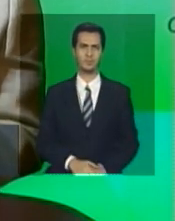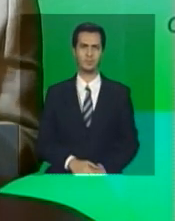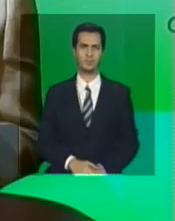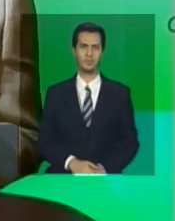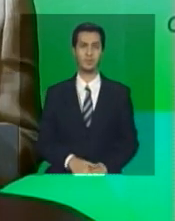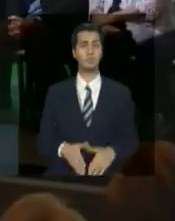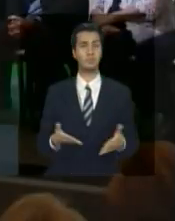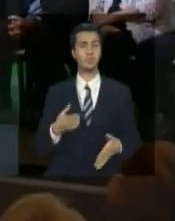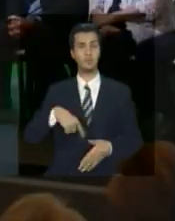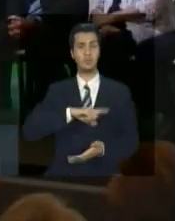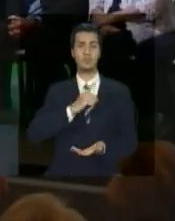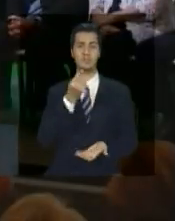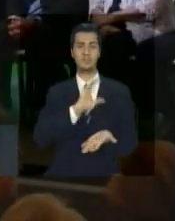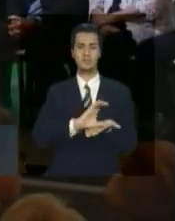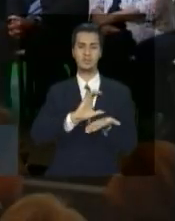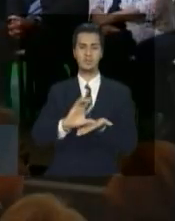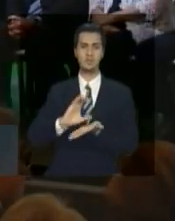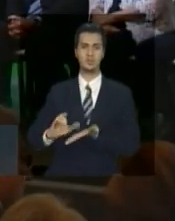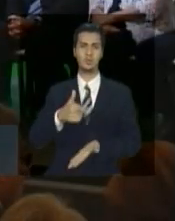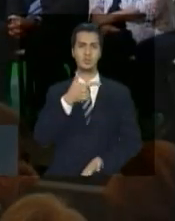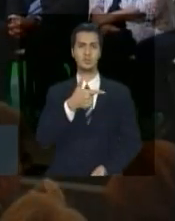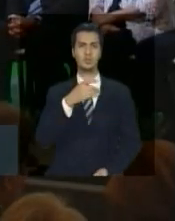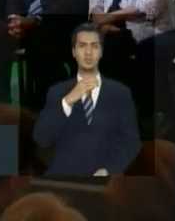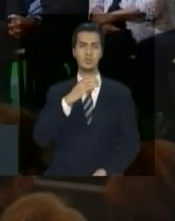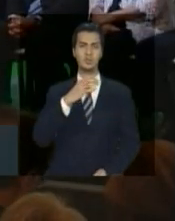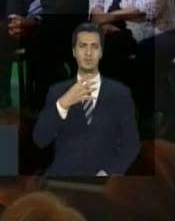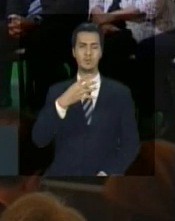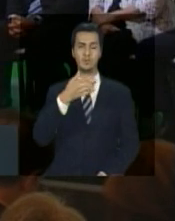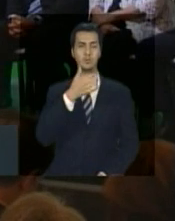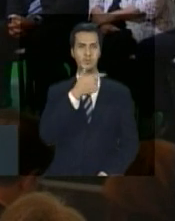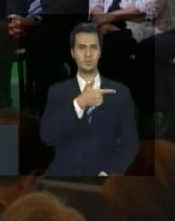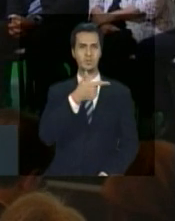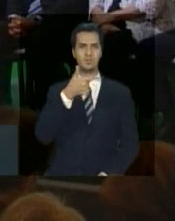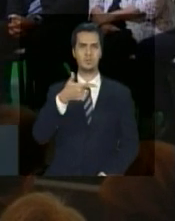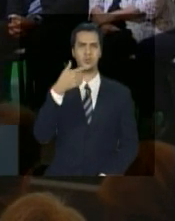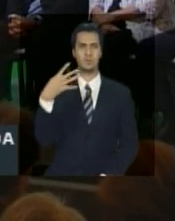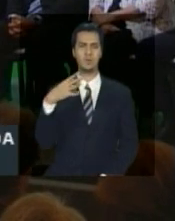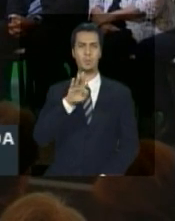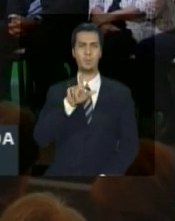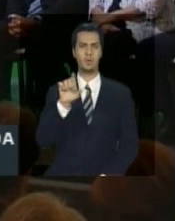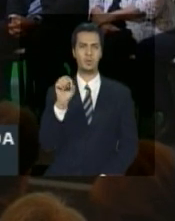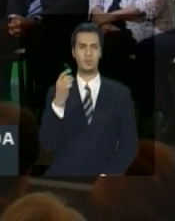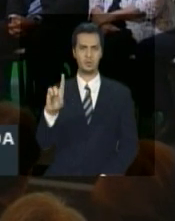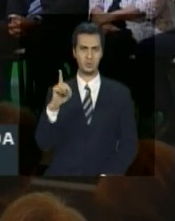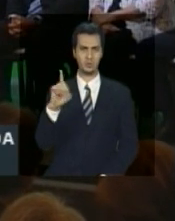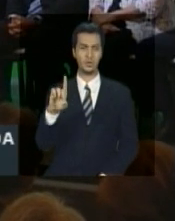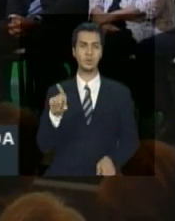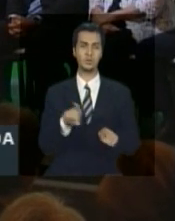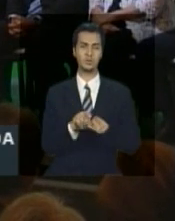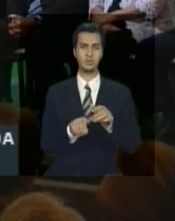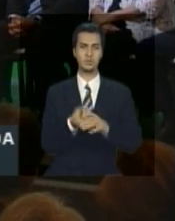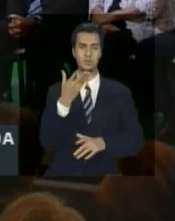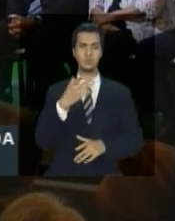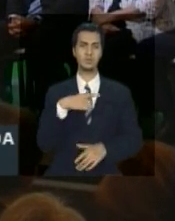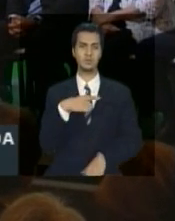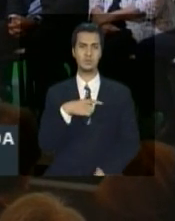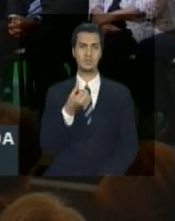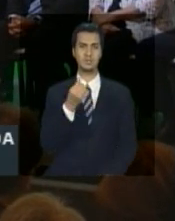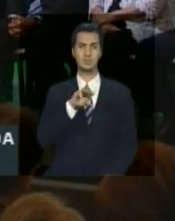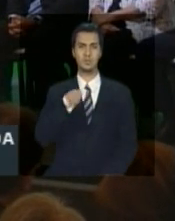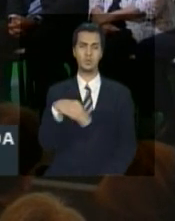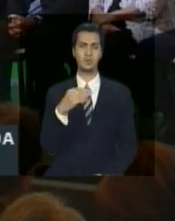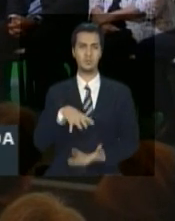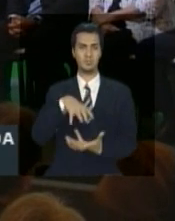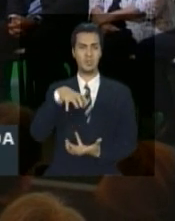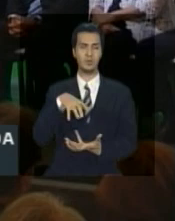um investimento de 224,7 bilhões de dólares e uma estimativa de produção de 6 milhões de barris por